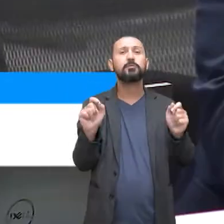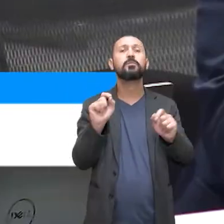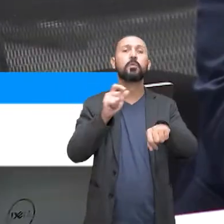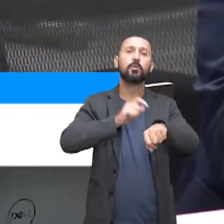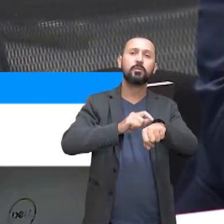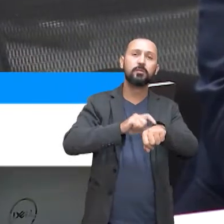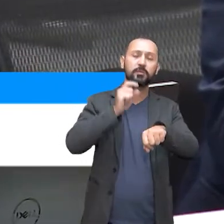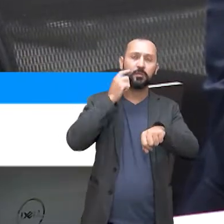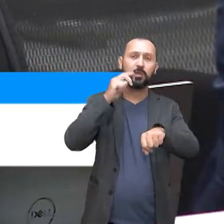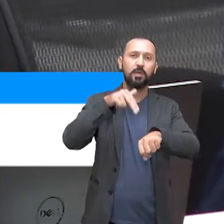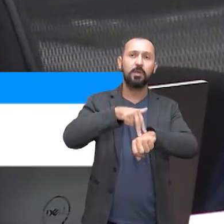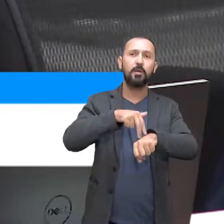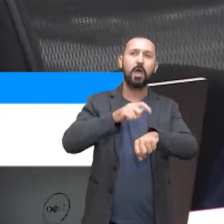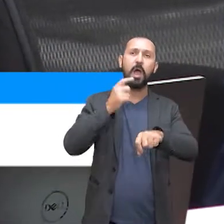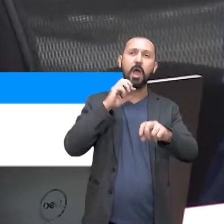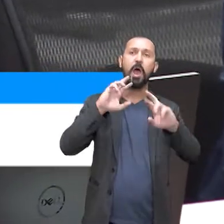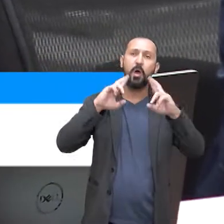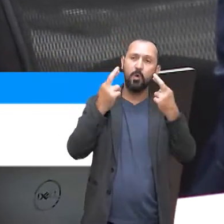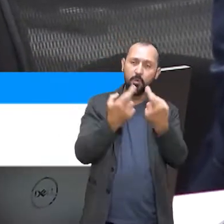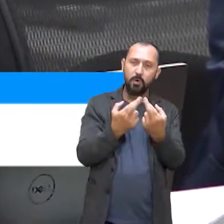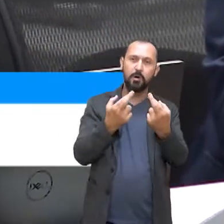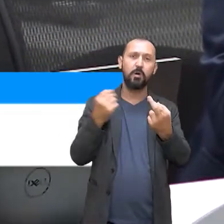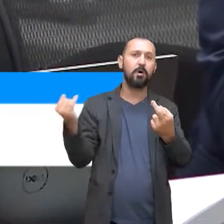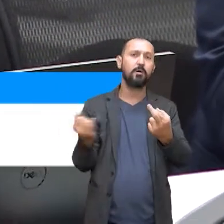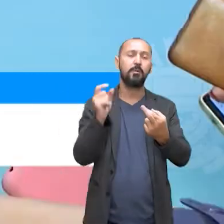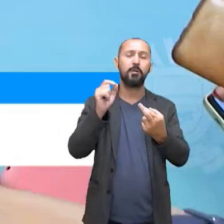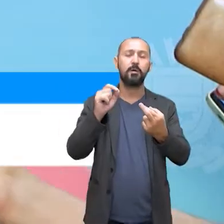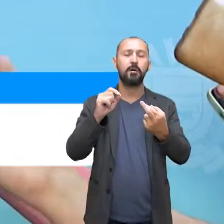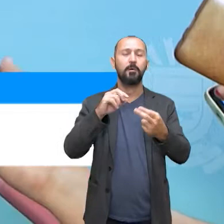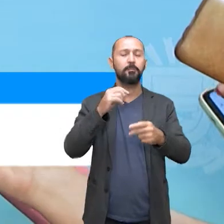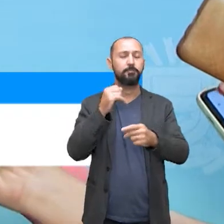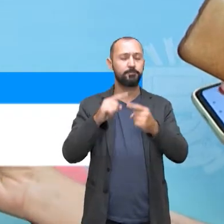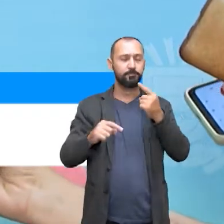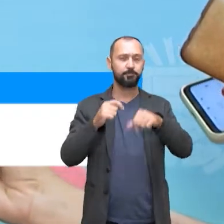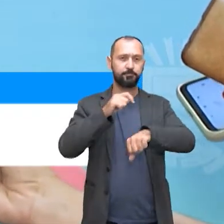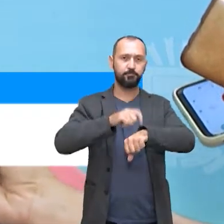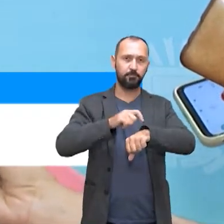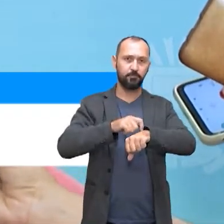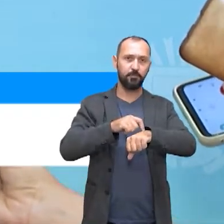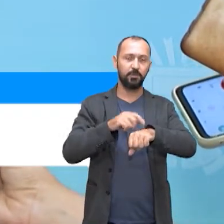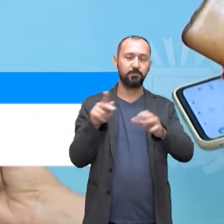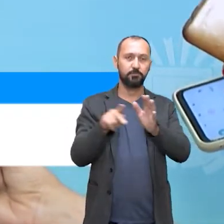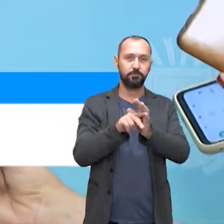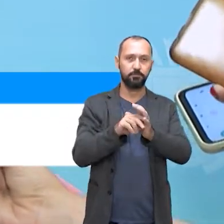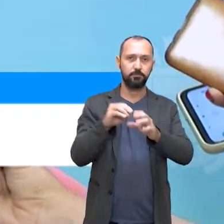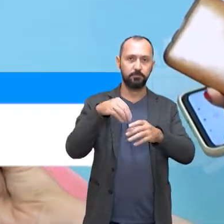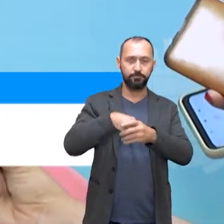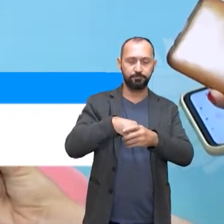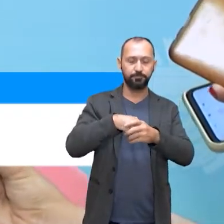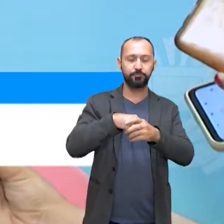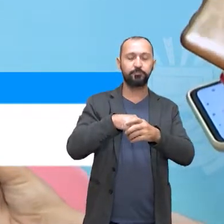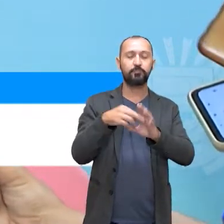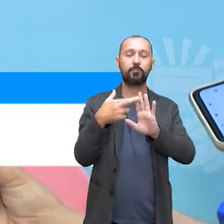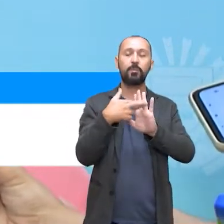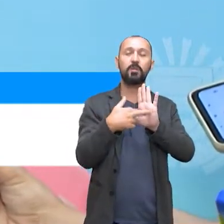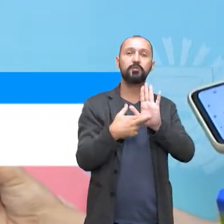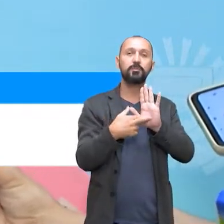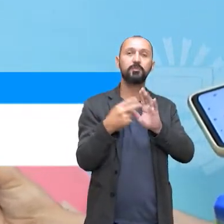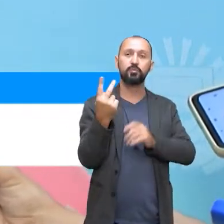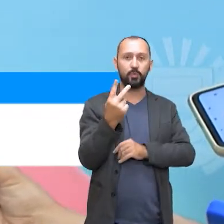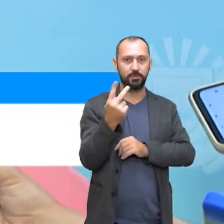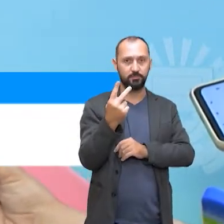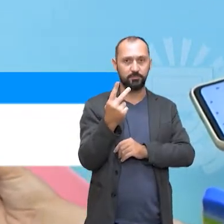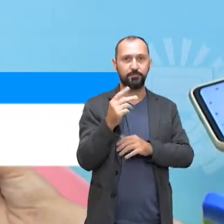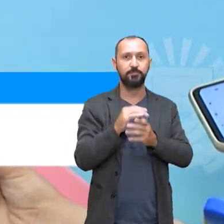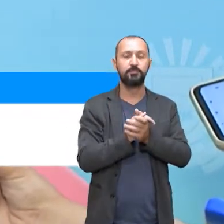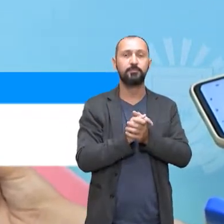Lemes, incluindo o tempo do pequeno e do grande expediente. Nós resolvemos dividir o tempo que está previsto no nosso regimento